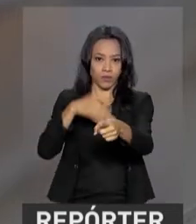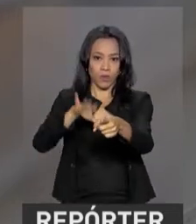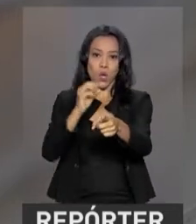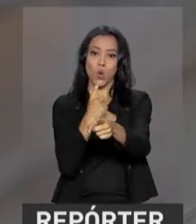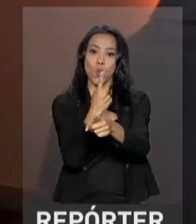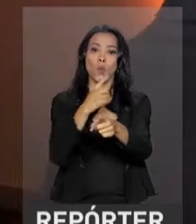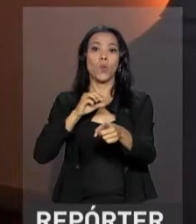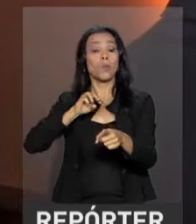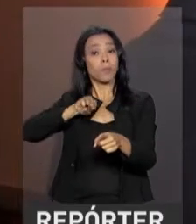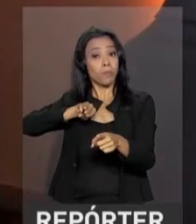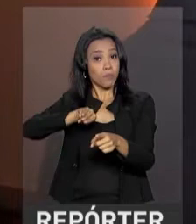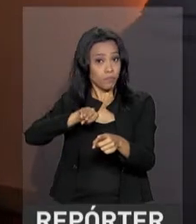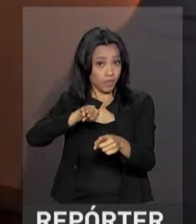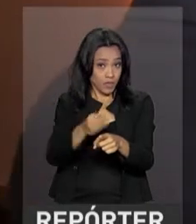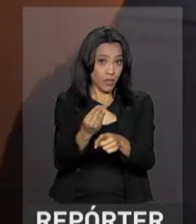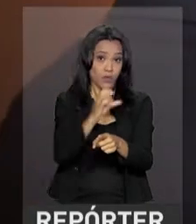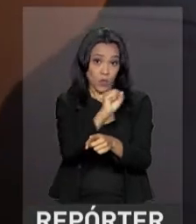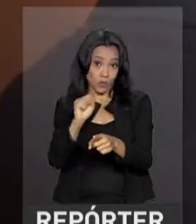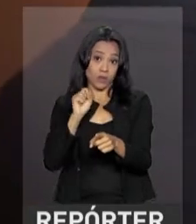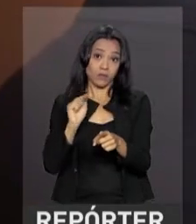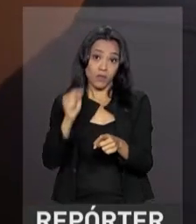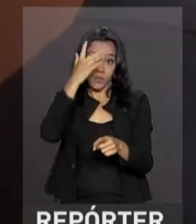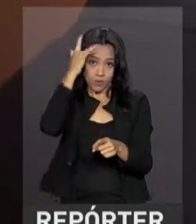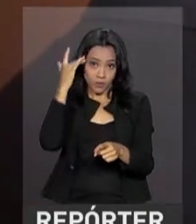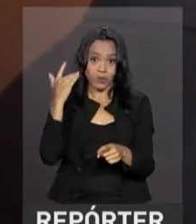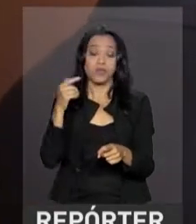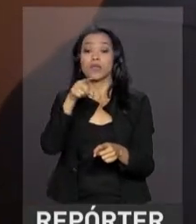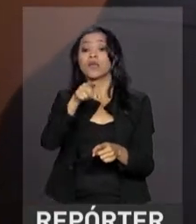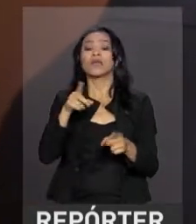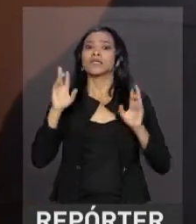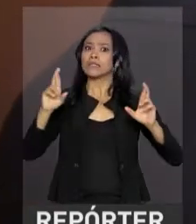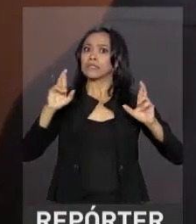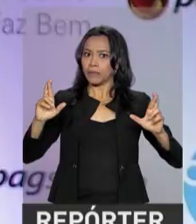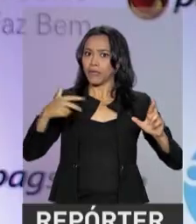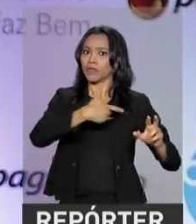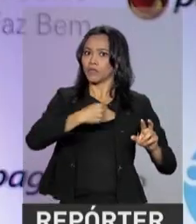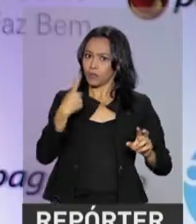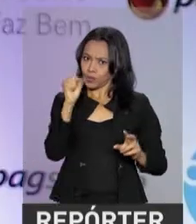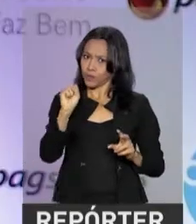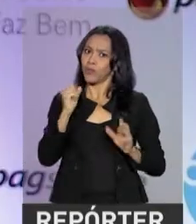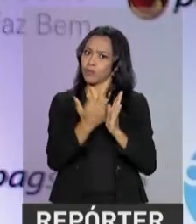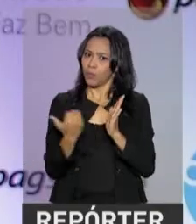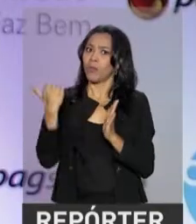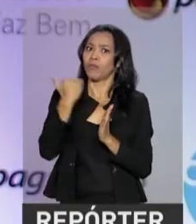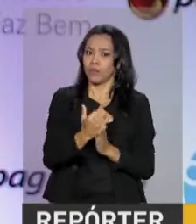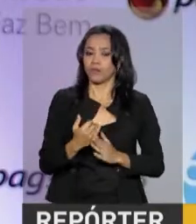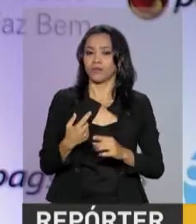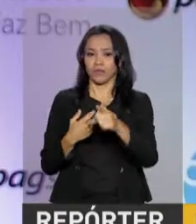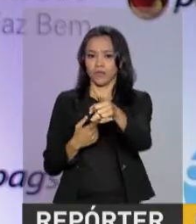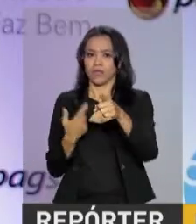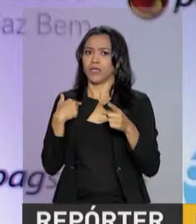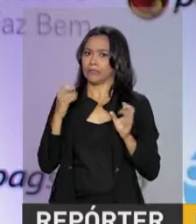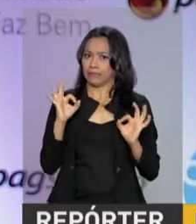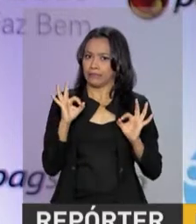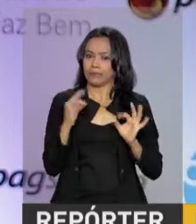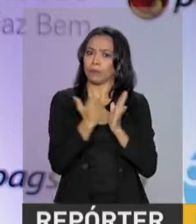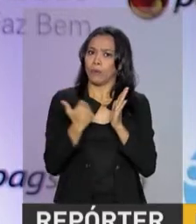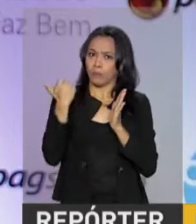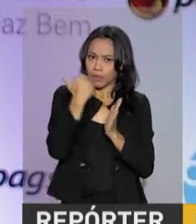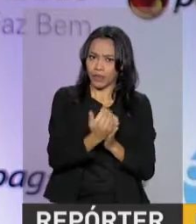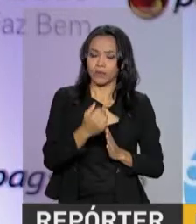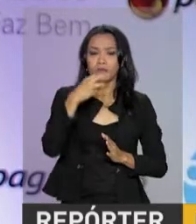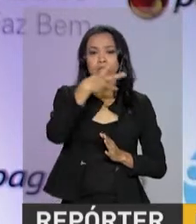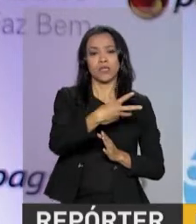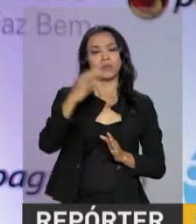pessoas a expectativa para 2018 também é de crescimento nós estamos prevendo um crescimento de 3%